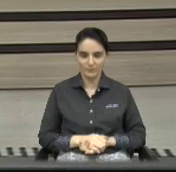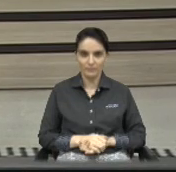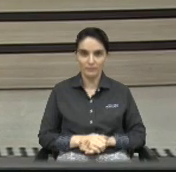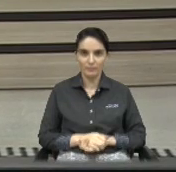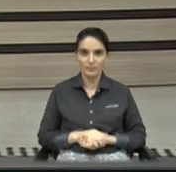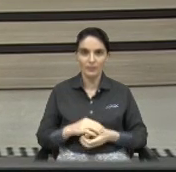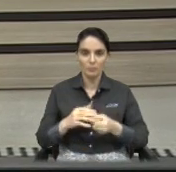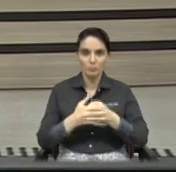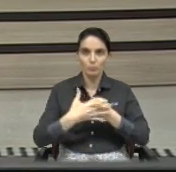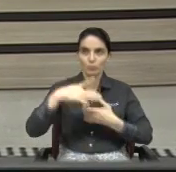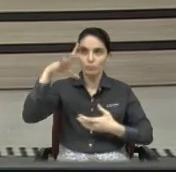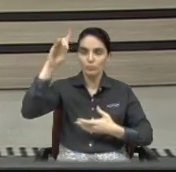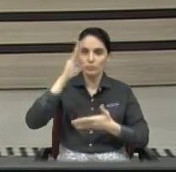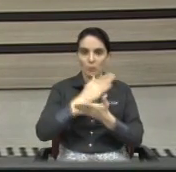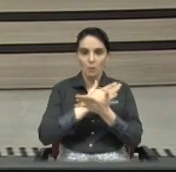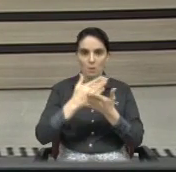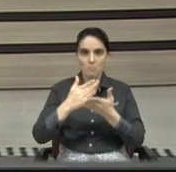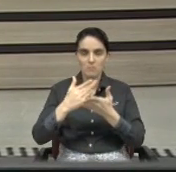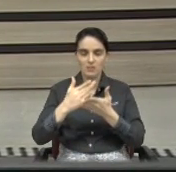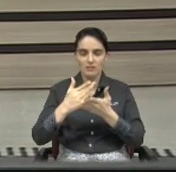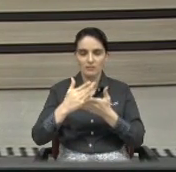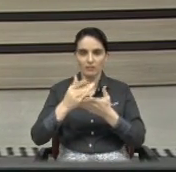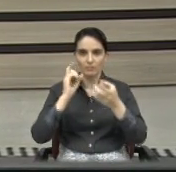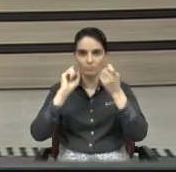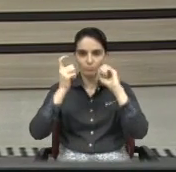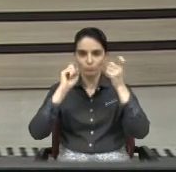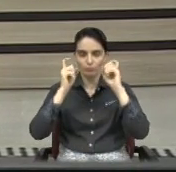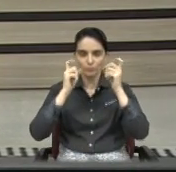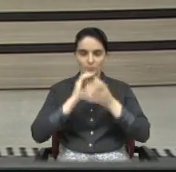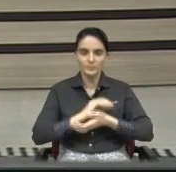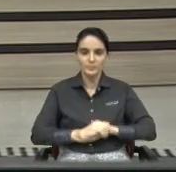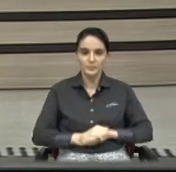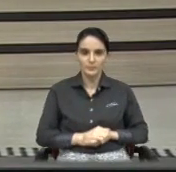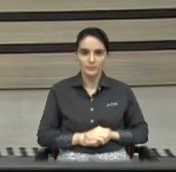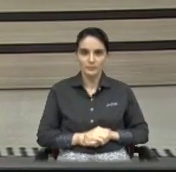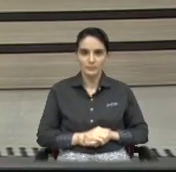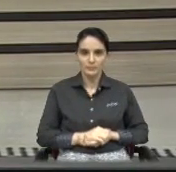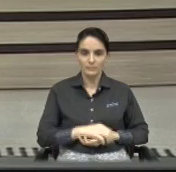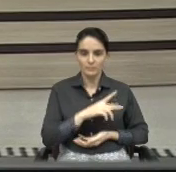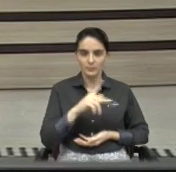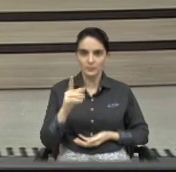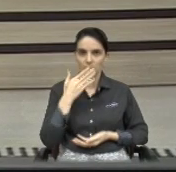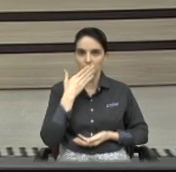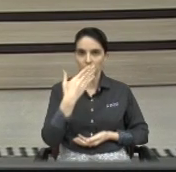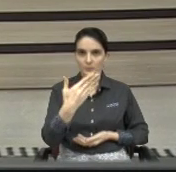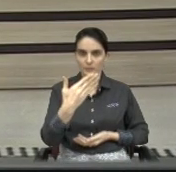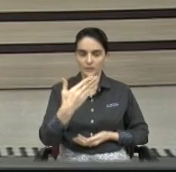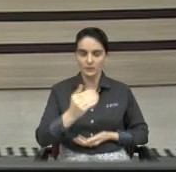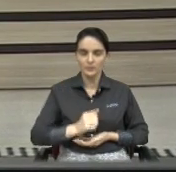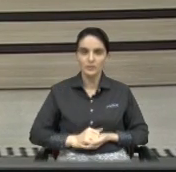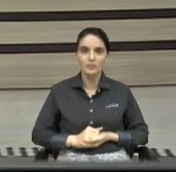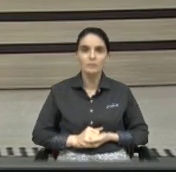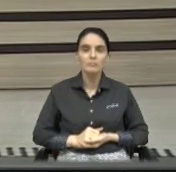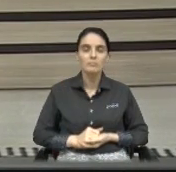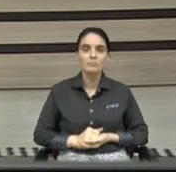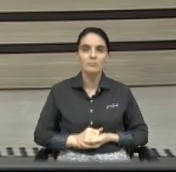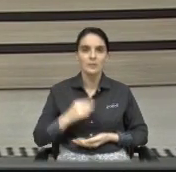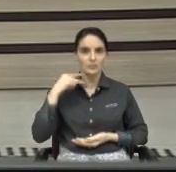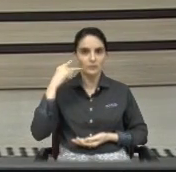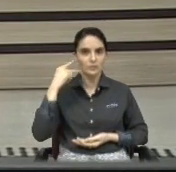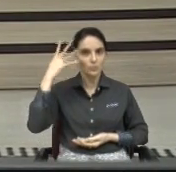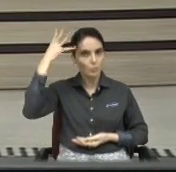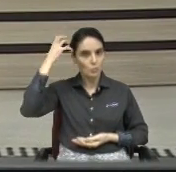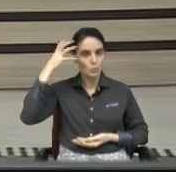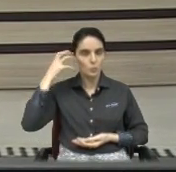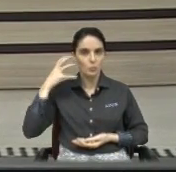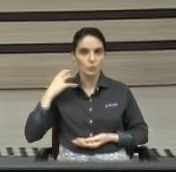Sob a proteção de Deus, iniciamos os nossos trabalhos. Esta presidência solicita a nobre vereadora Lu Bogo